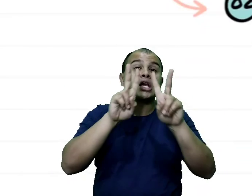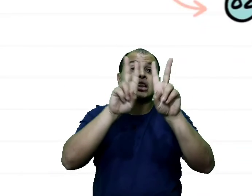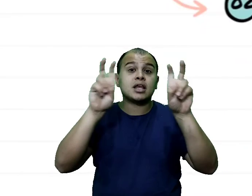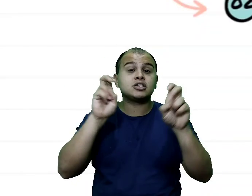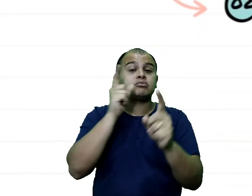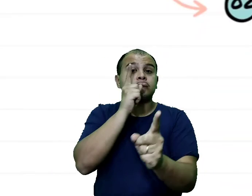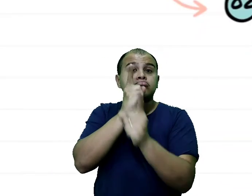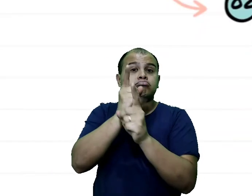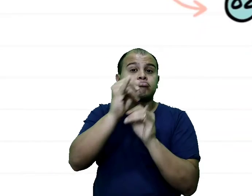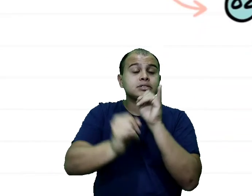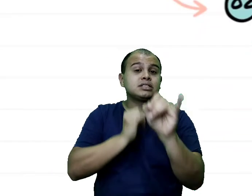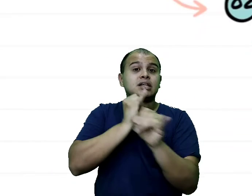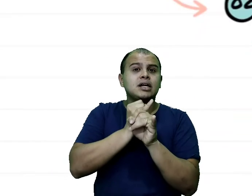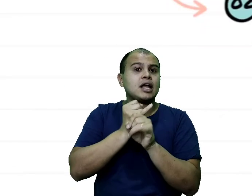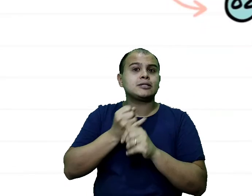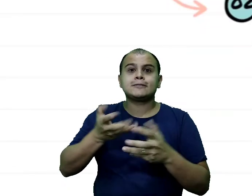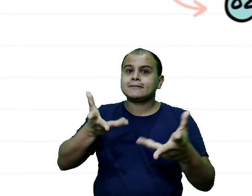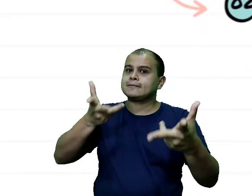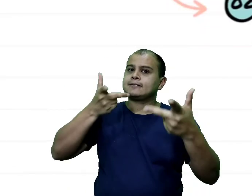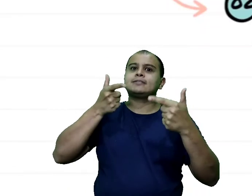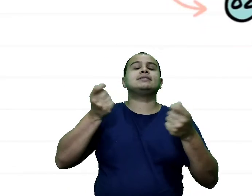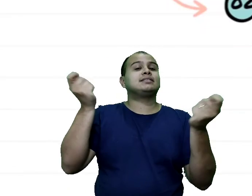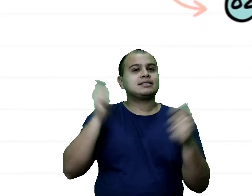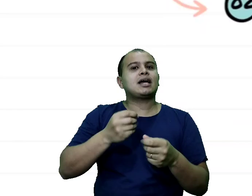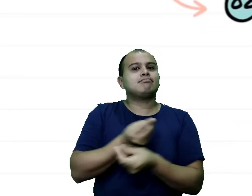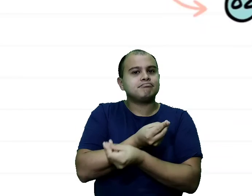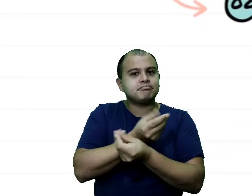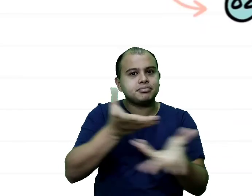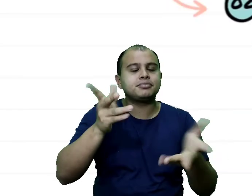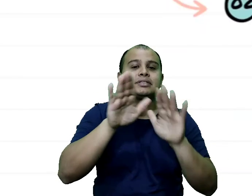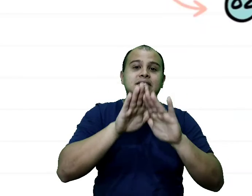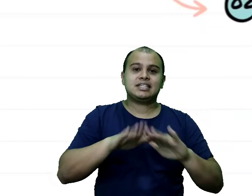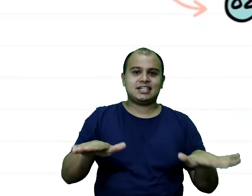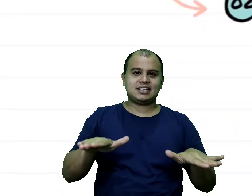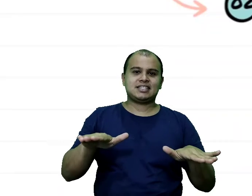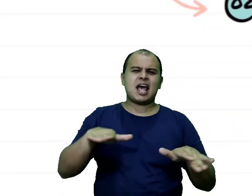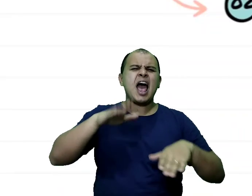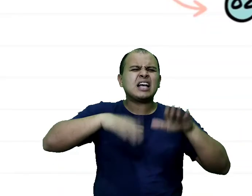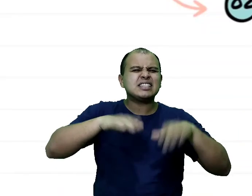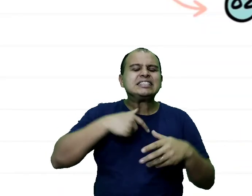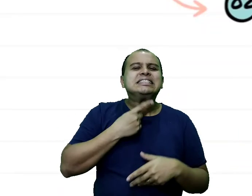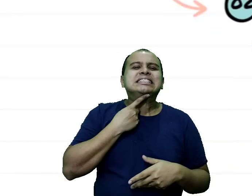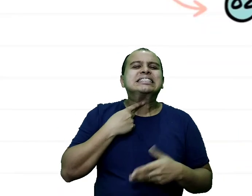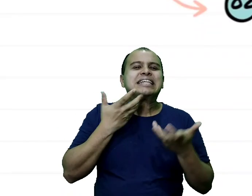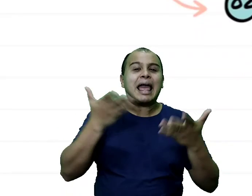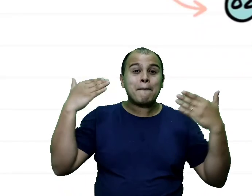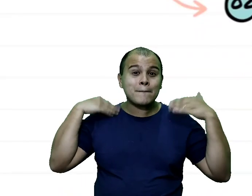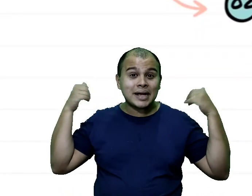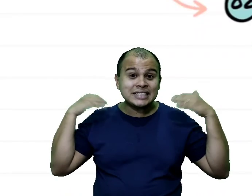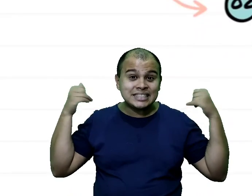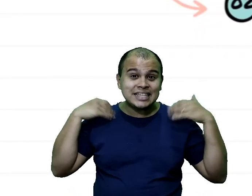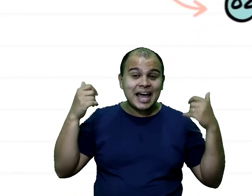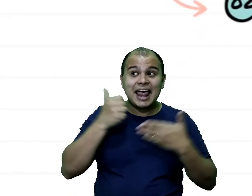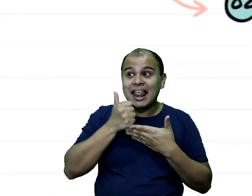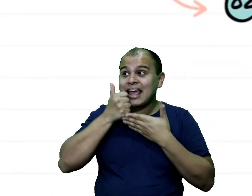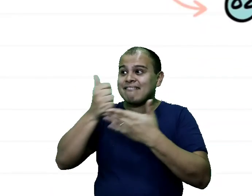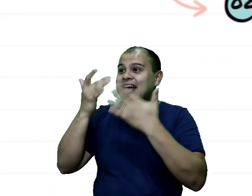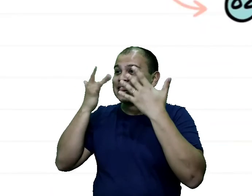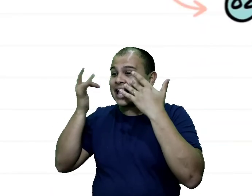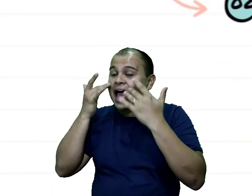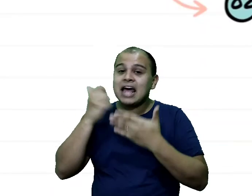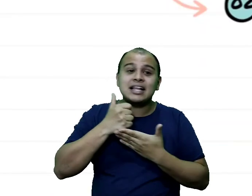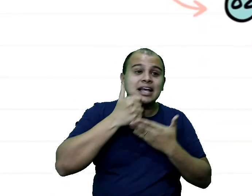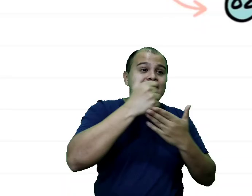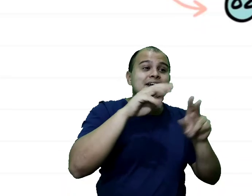na internet que são sensacionais e que a gente gostaria de compartilhar com as crianças. Talvez até aquele passeio que a gente não consegue fazer